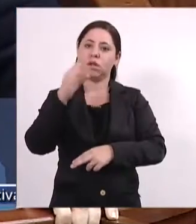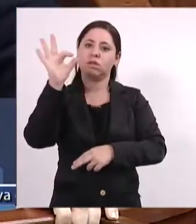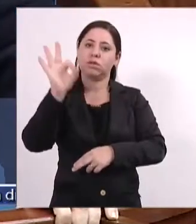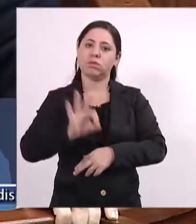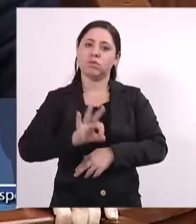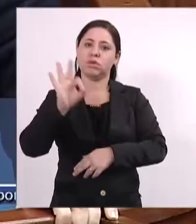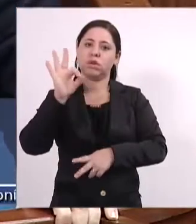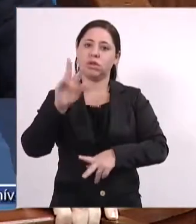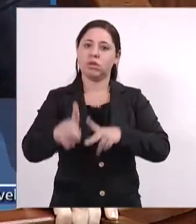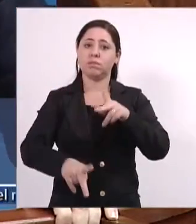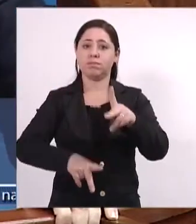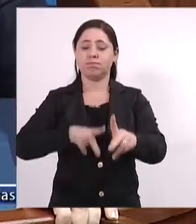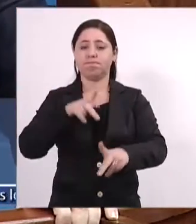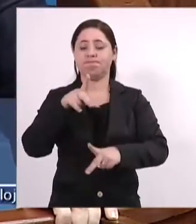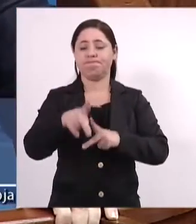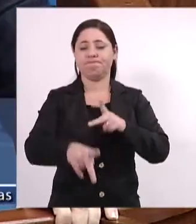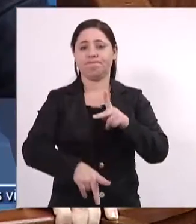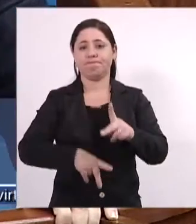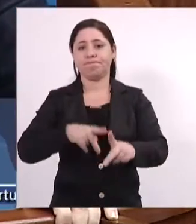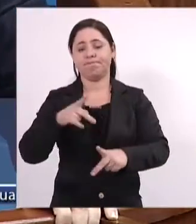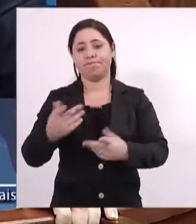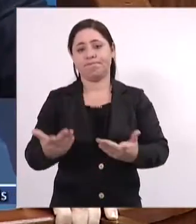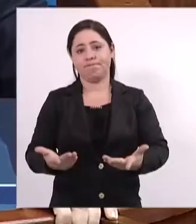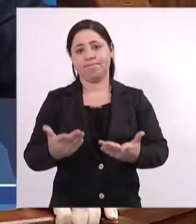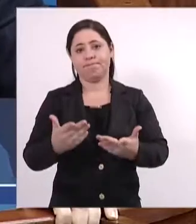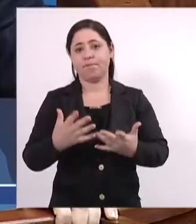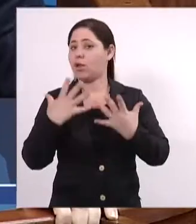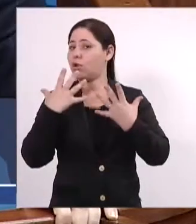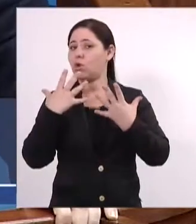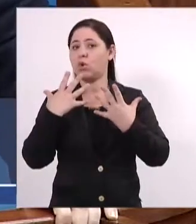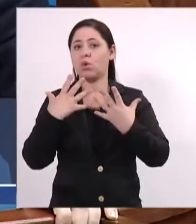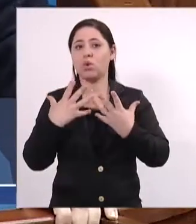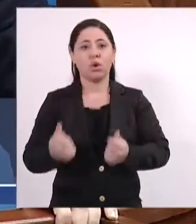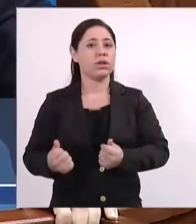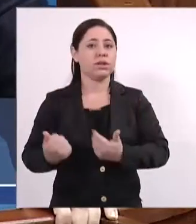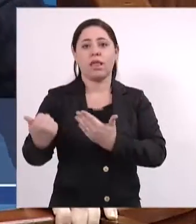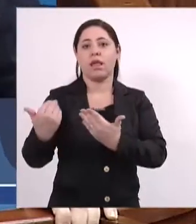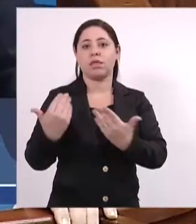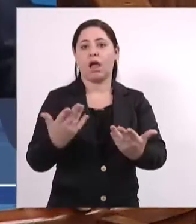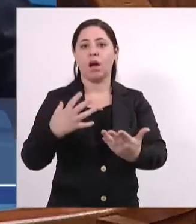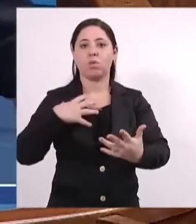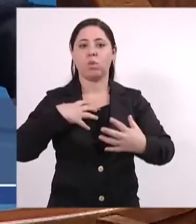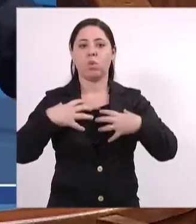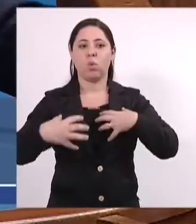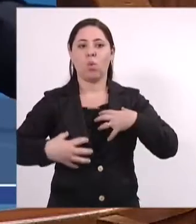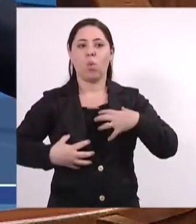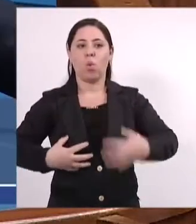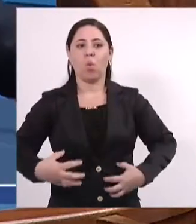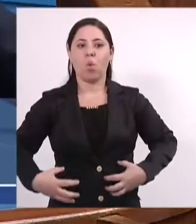53% da população não aceitam doação de órgãos.